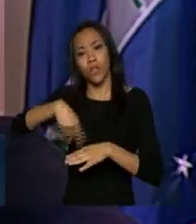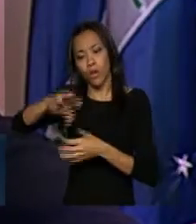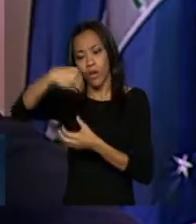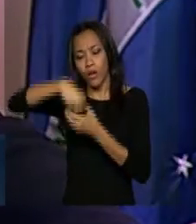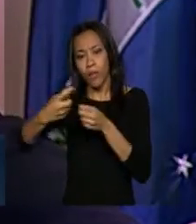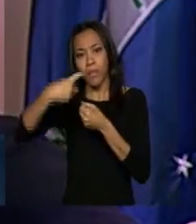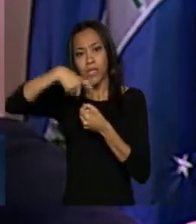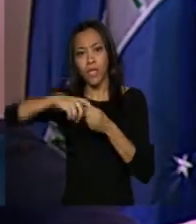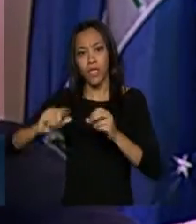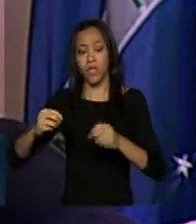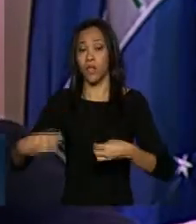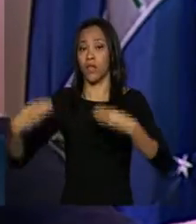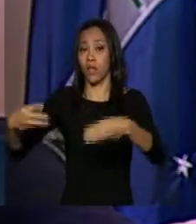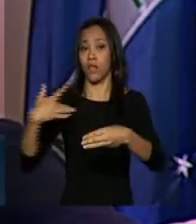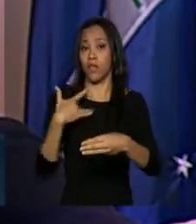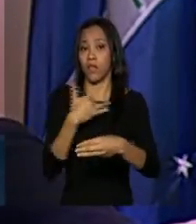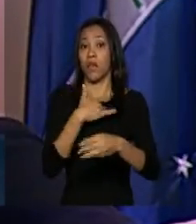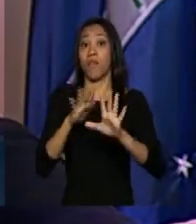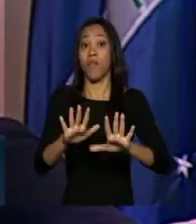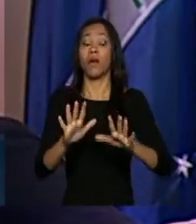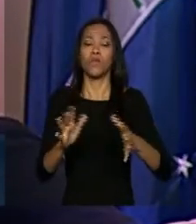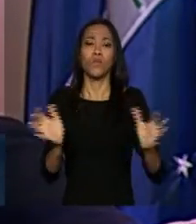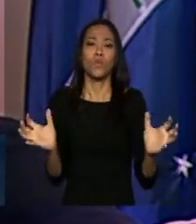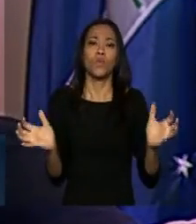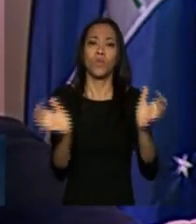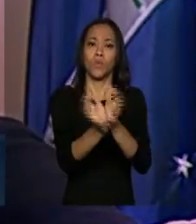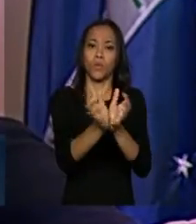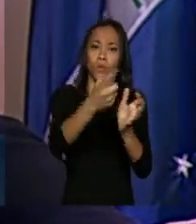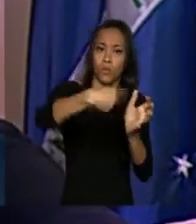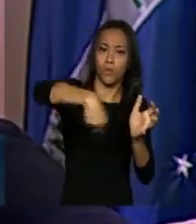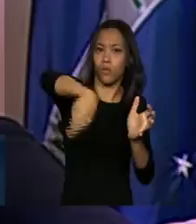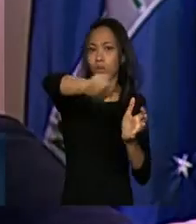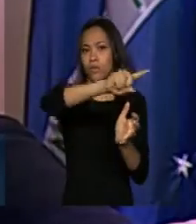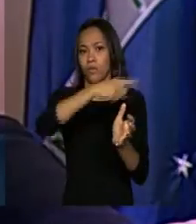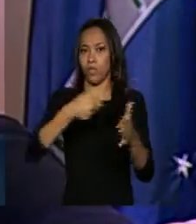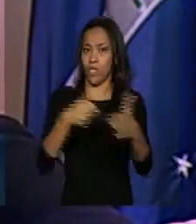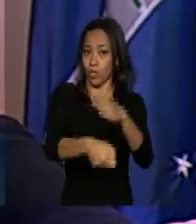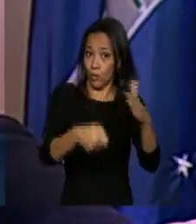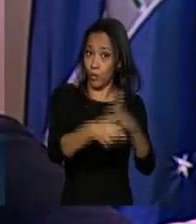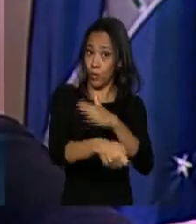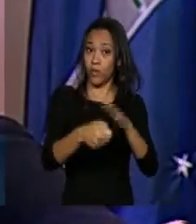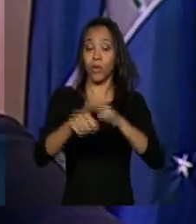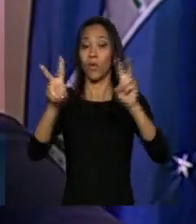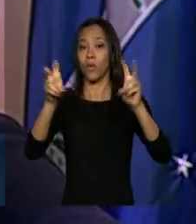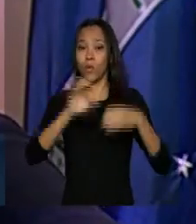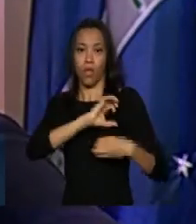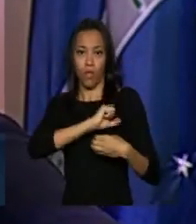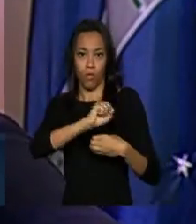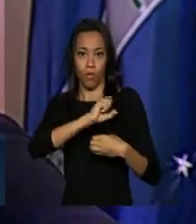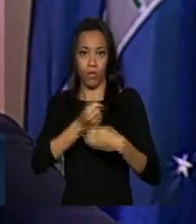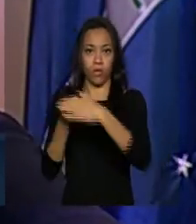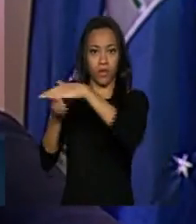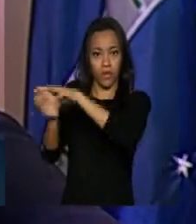de militância do SUS, que é a Rede Brasileira de Bancos de Leite Humano. Como que nós poderíamos